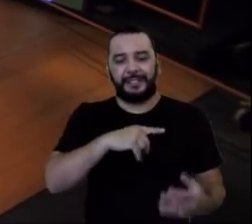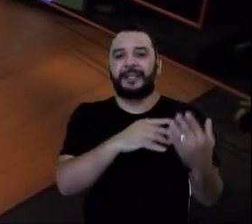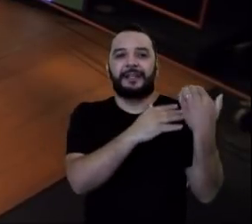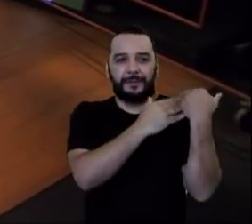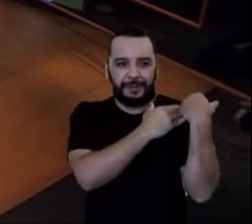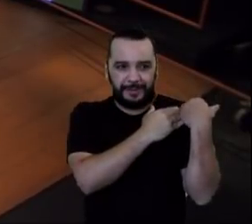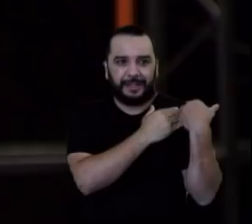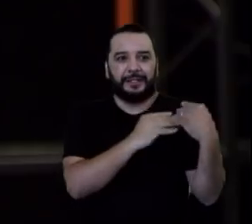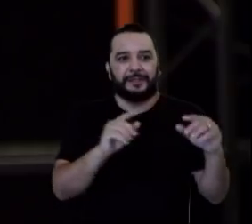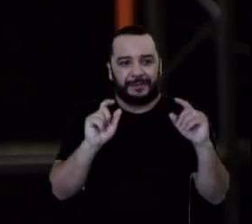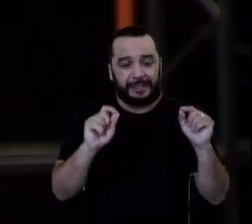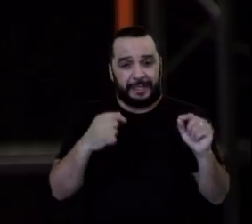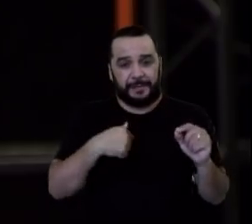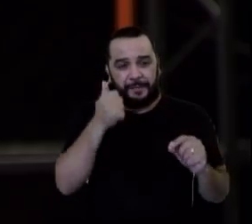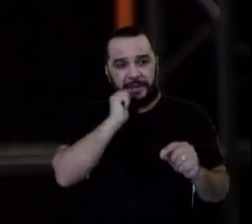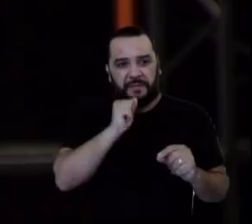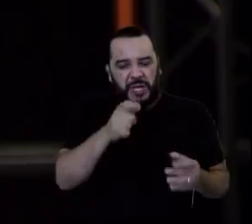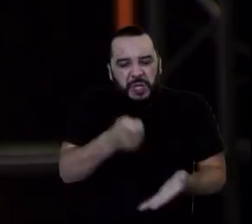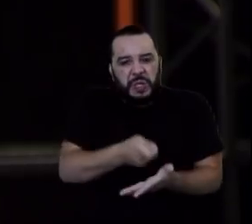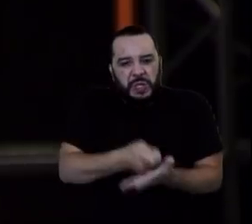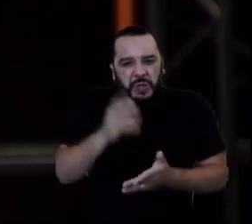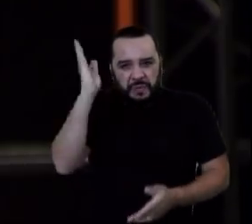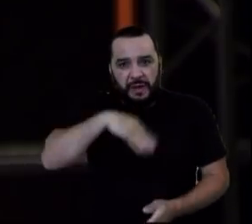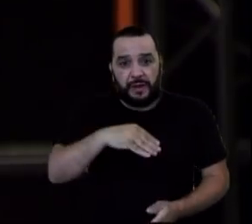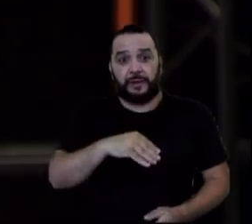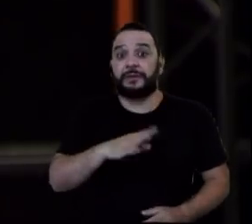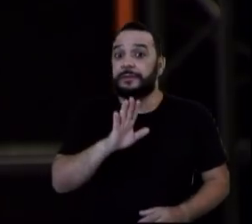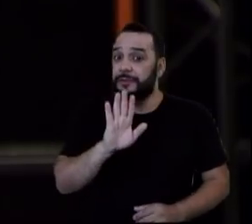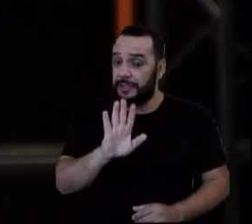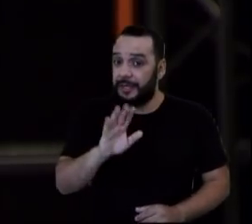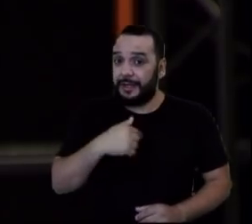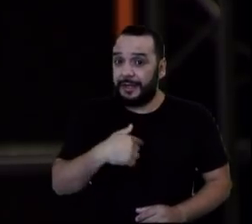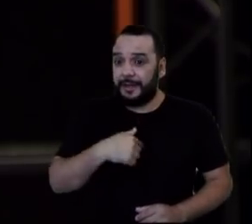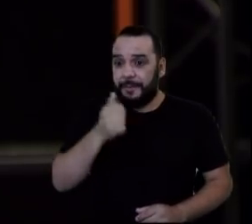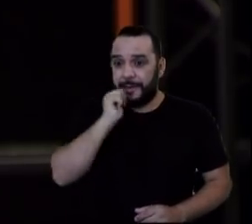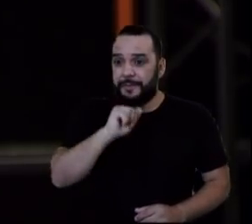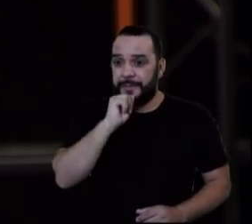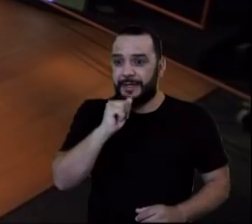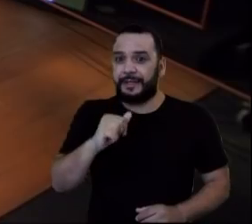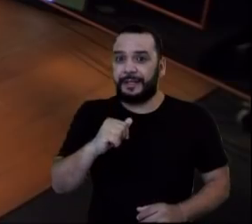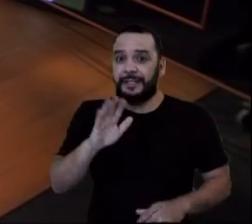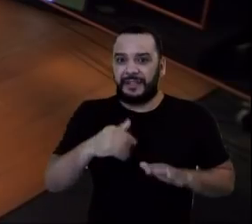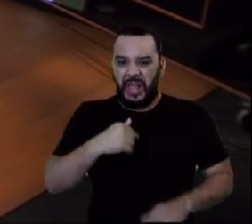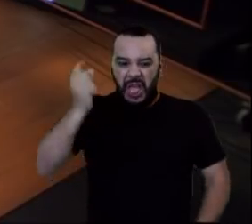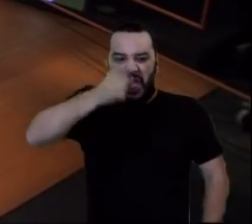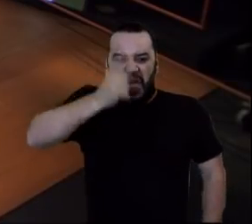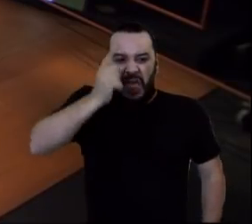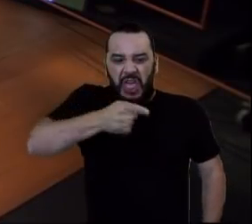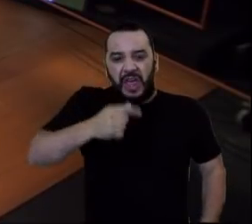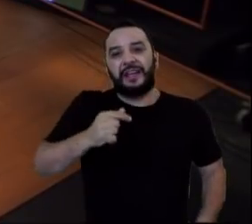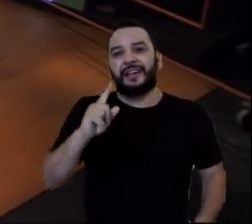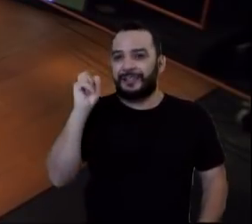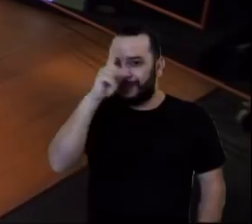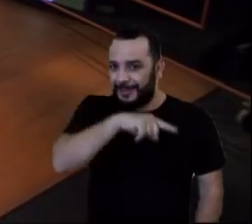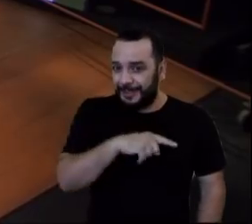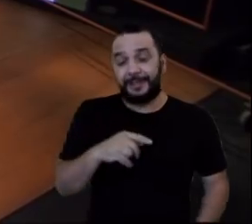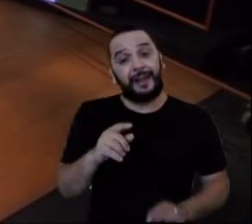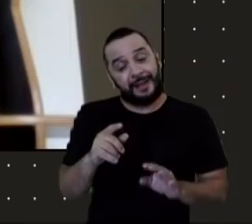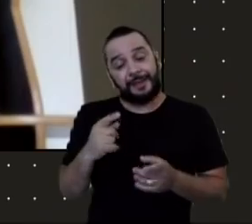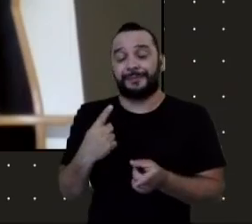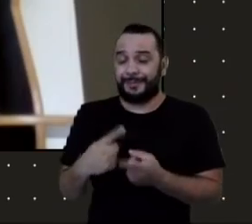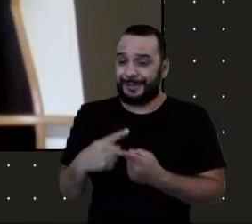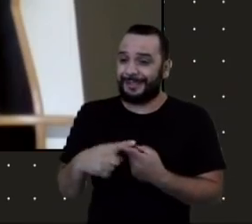né? É verdade que ela tinha uma certa dificuldade de ser tão cruel com você assim em cena? É verdade, que o personagem